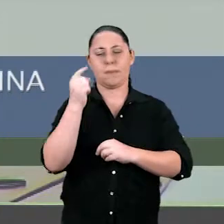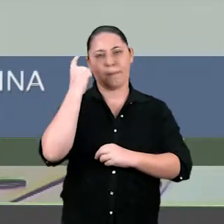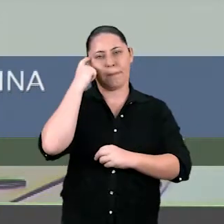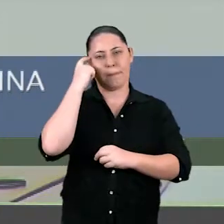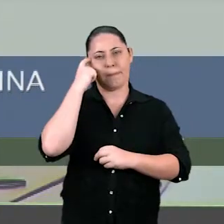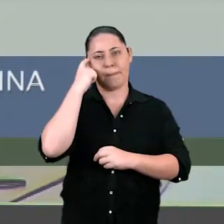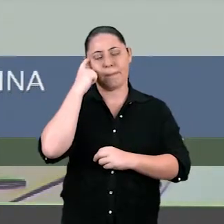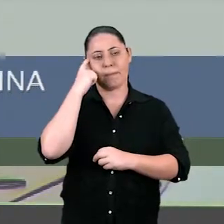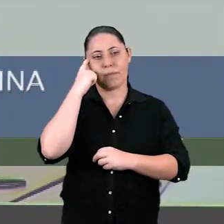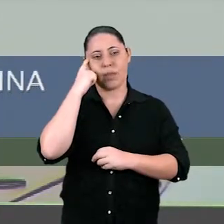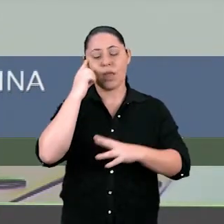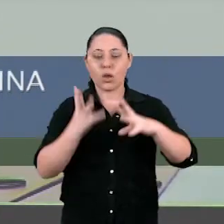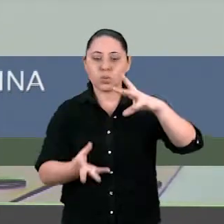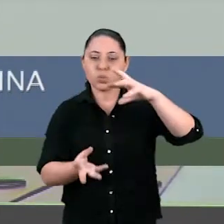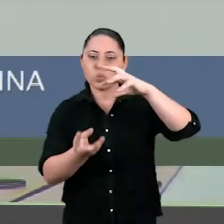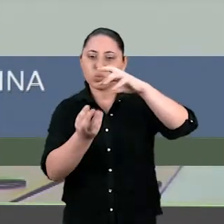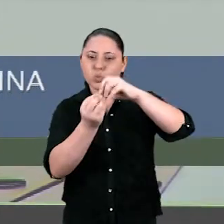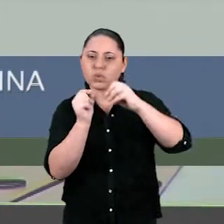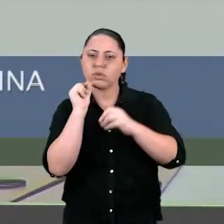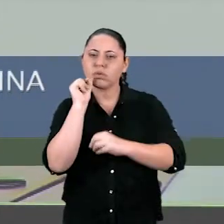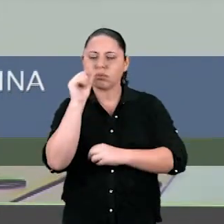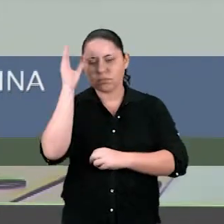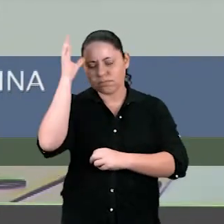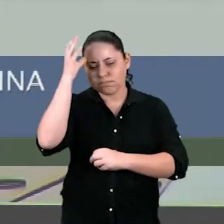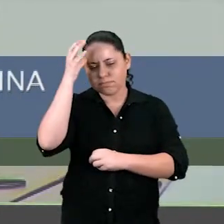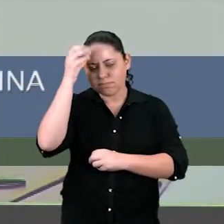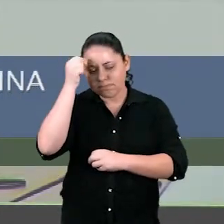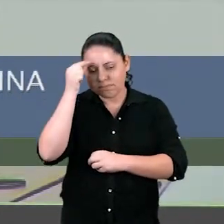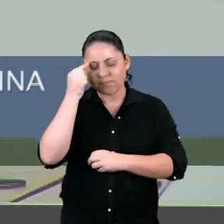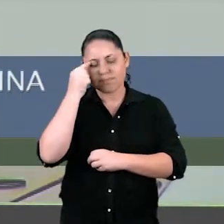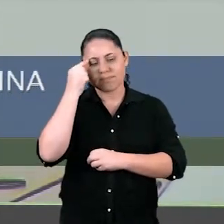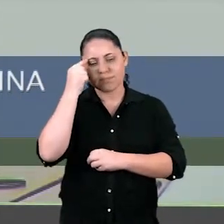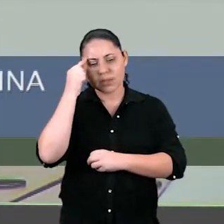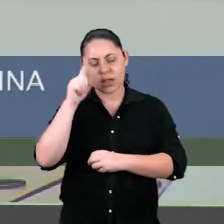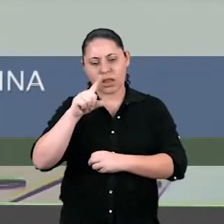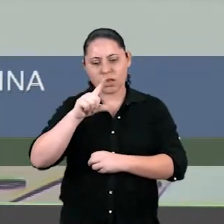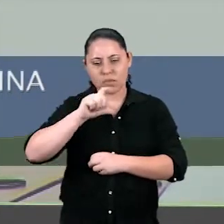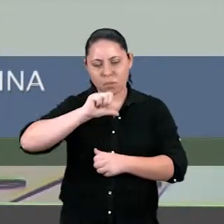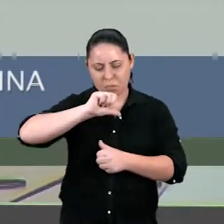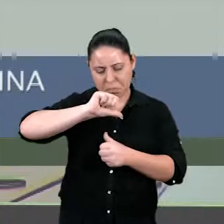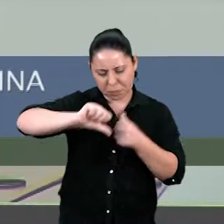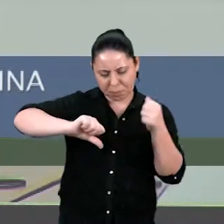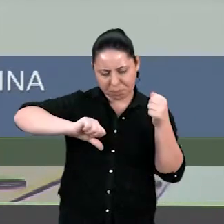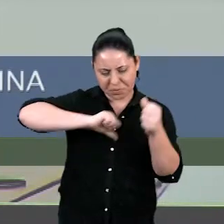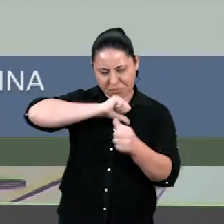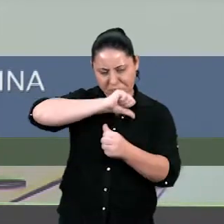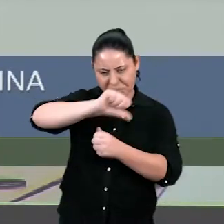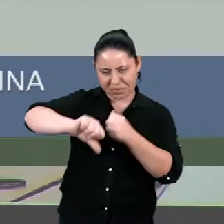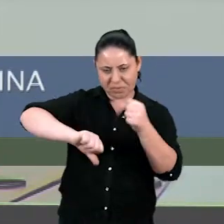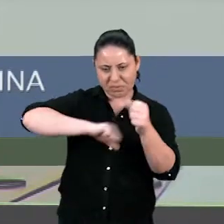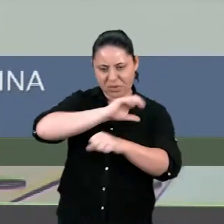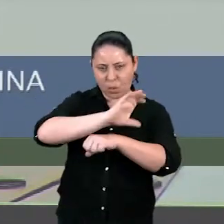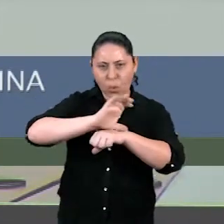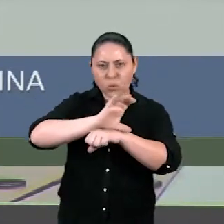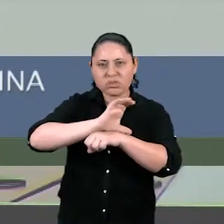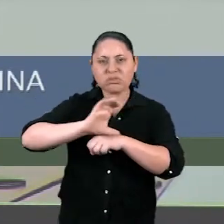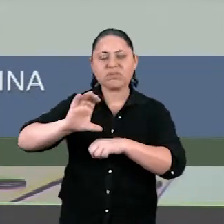que já houve um processo de mutação constitucional do Instituto do Impeachment, pelo qual o